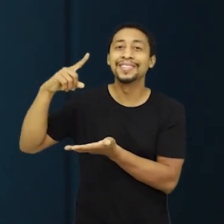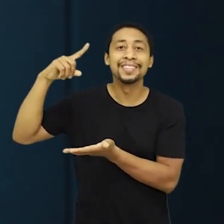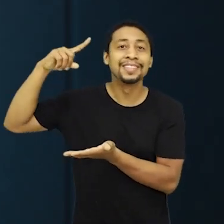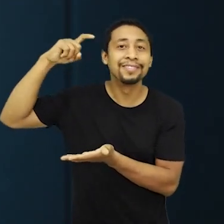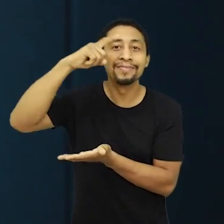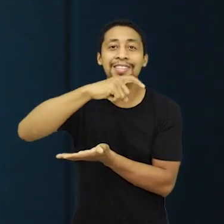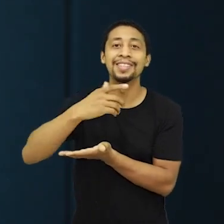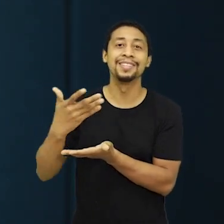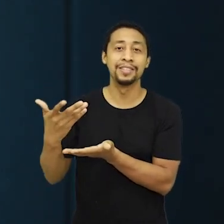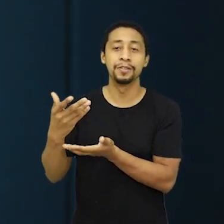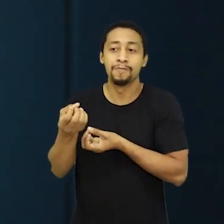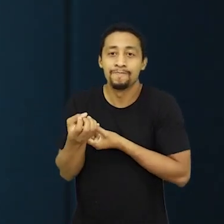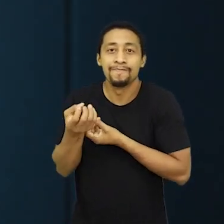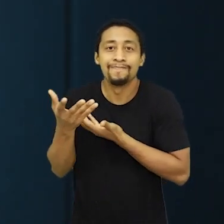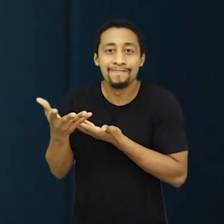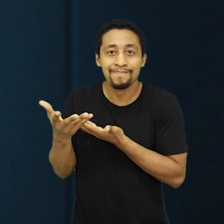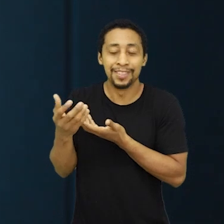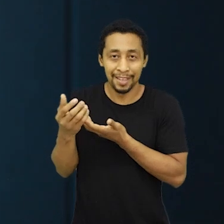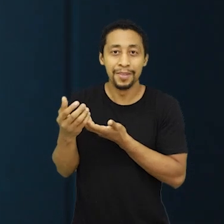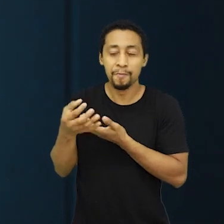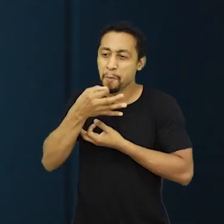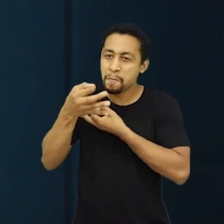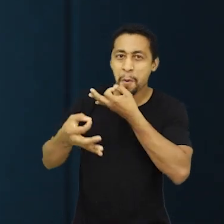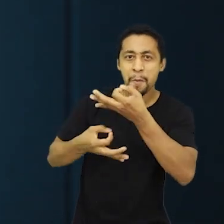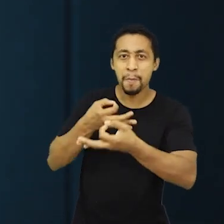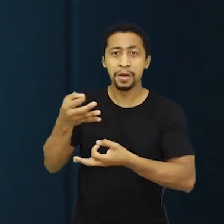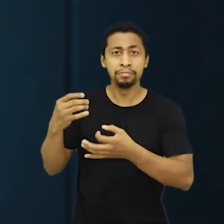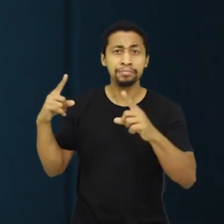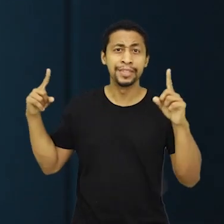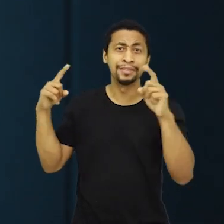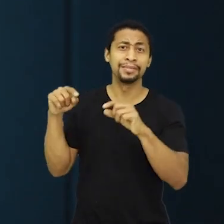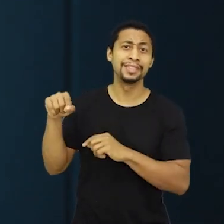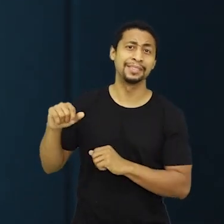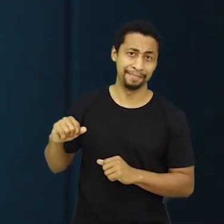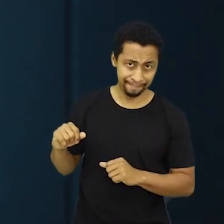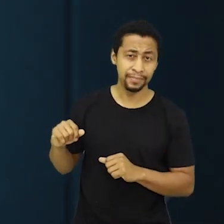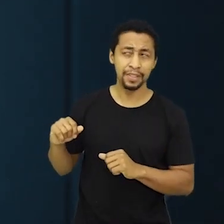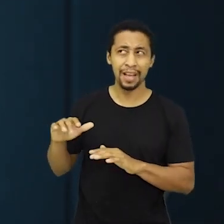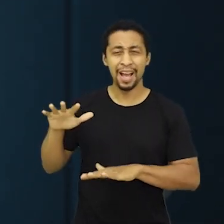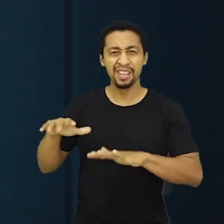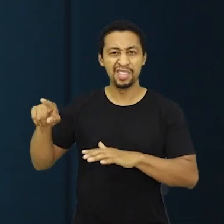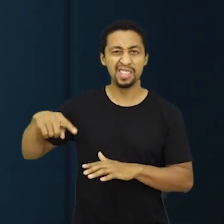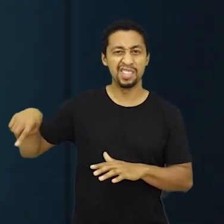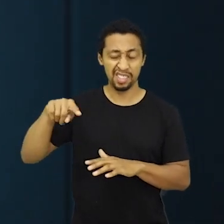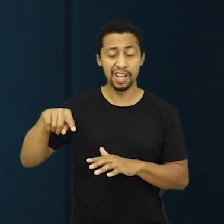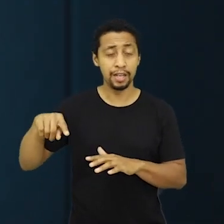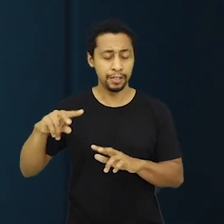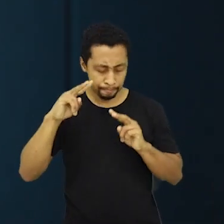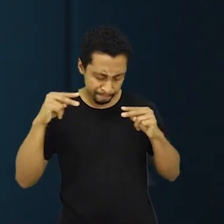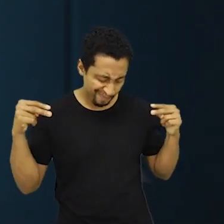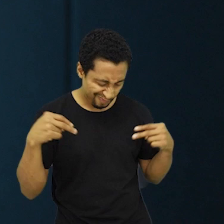para falar, que muitas vezes reproduziam uma ideia de que os problemas que elas estavam